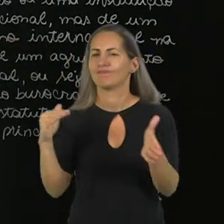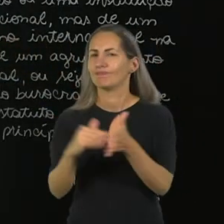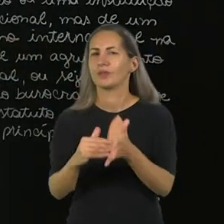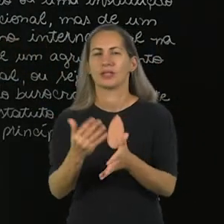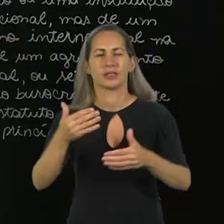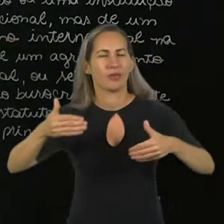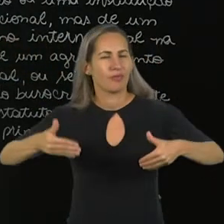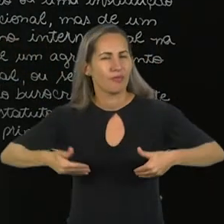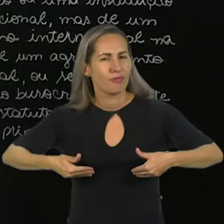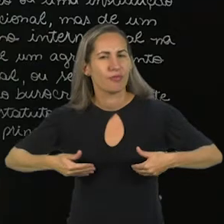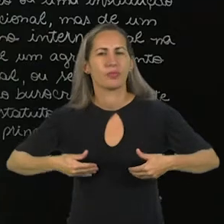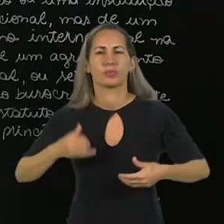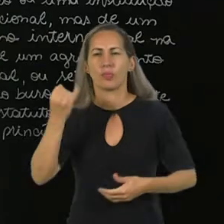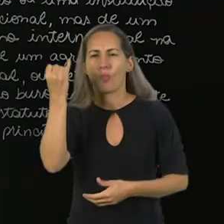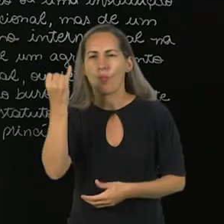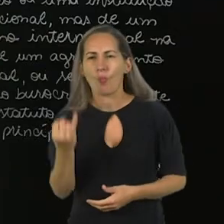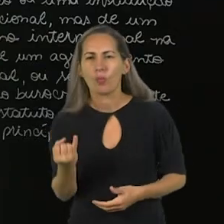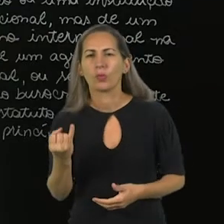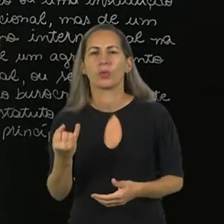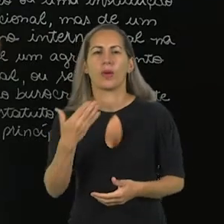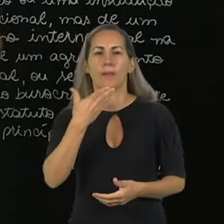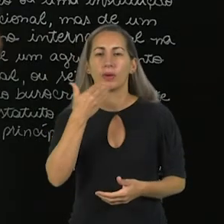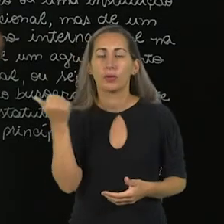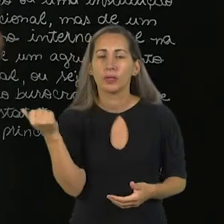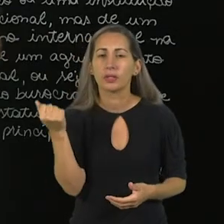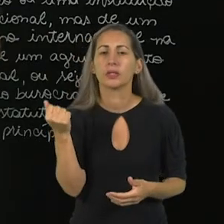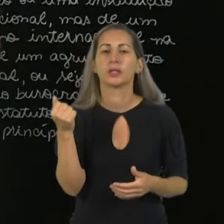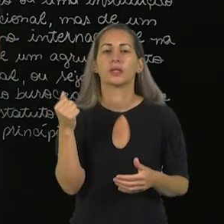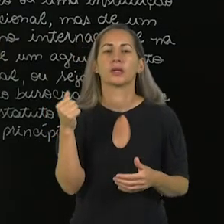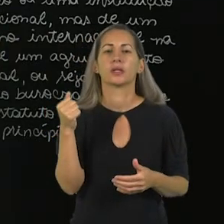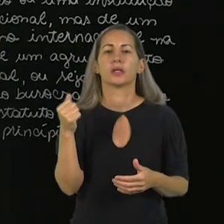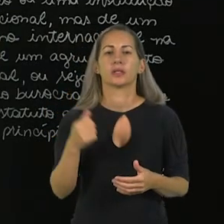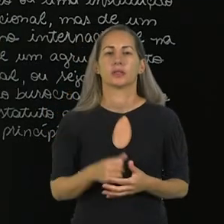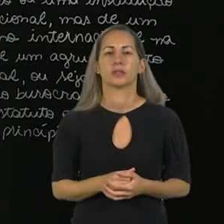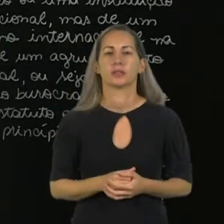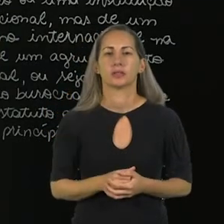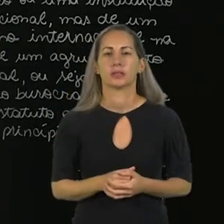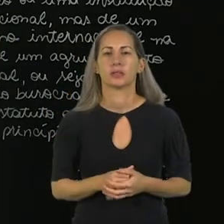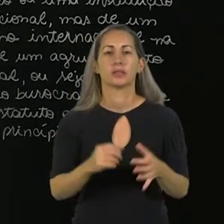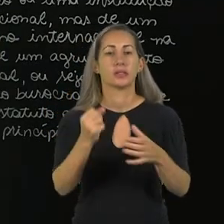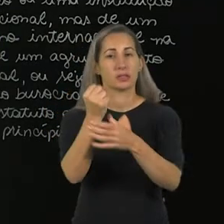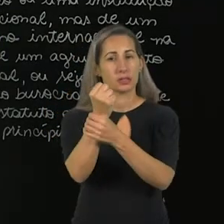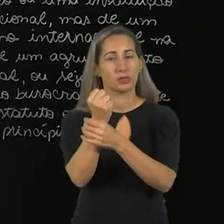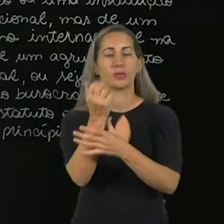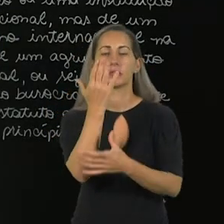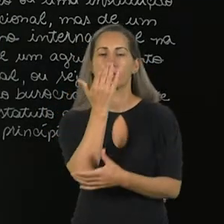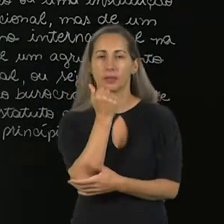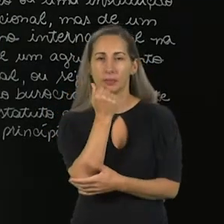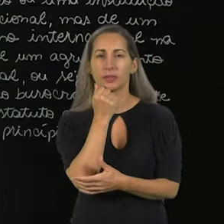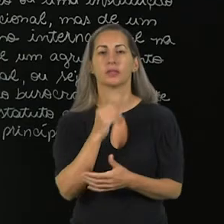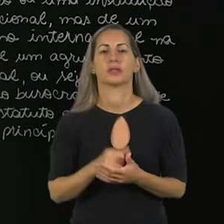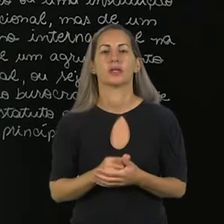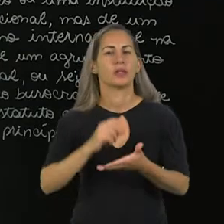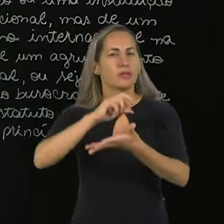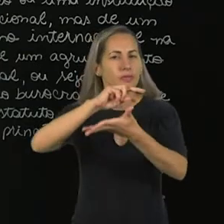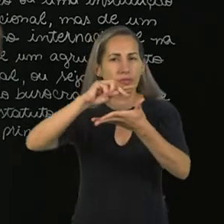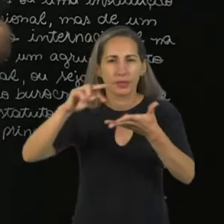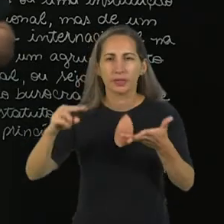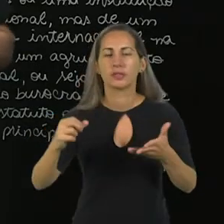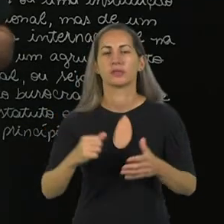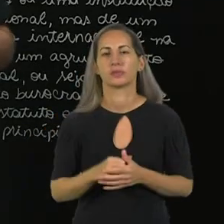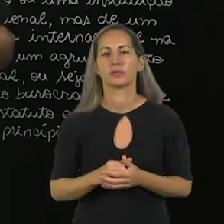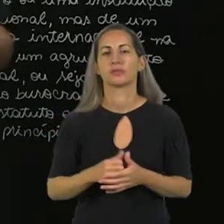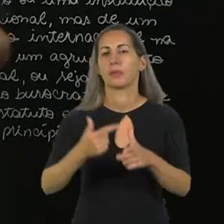fome, à desnutrição, a melhoria das condições da chamada segurança alimentar e vários